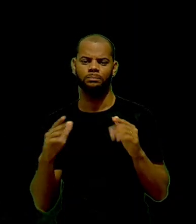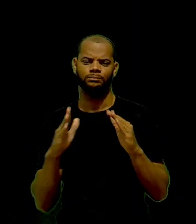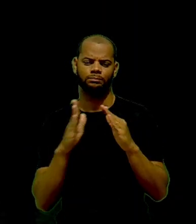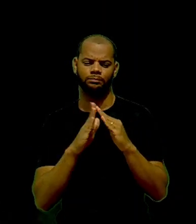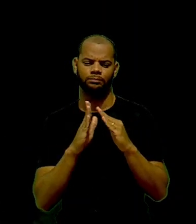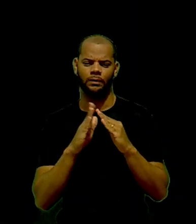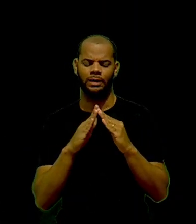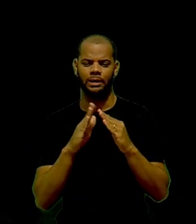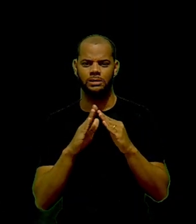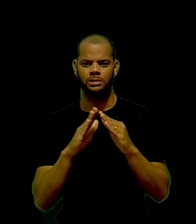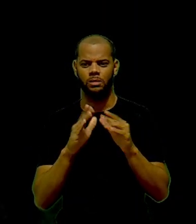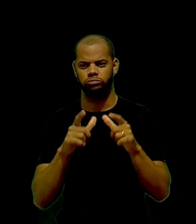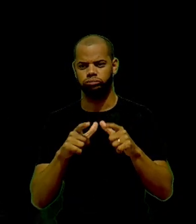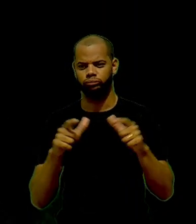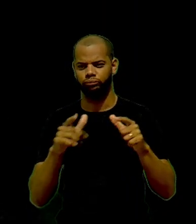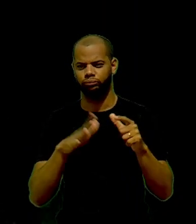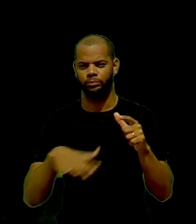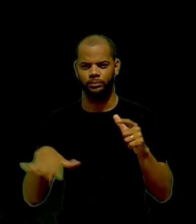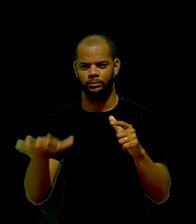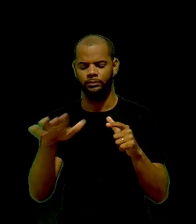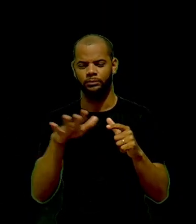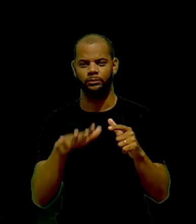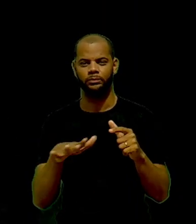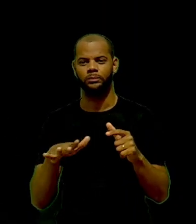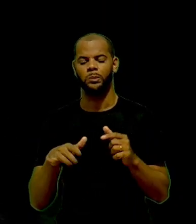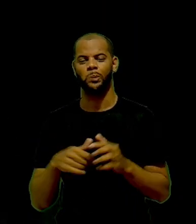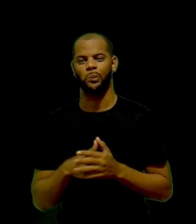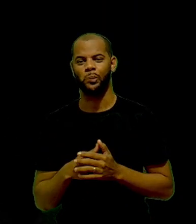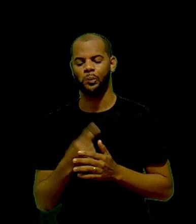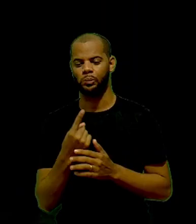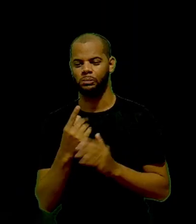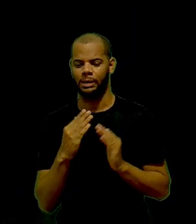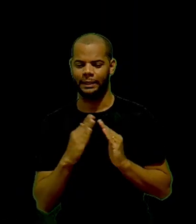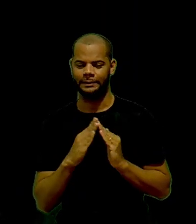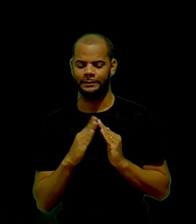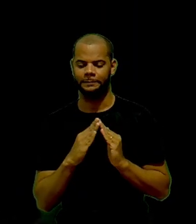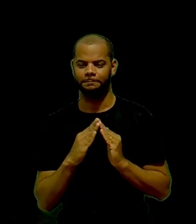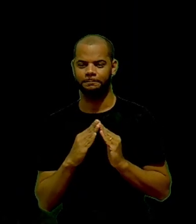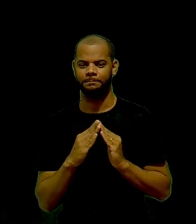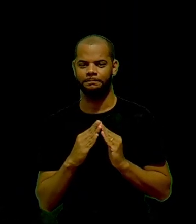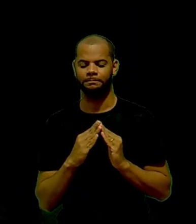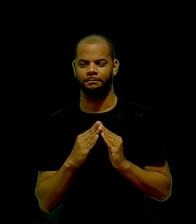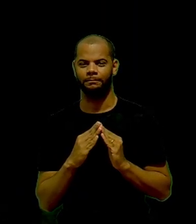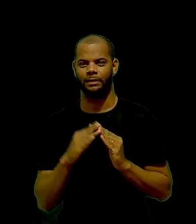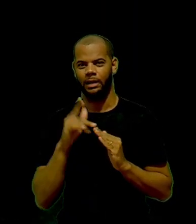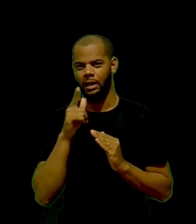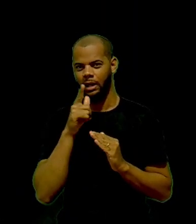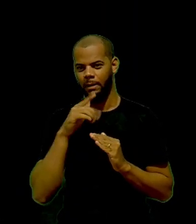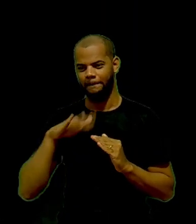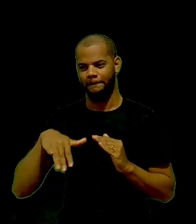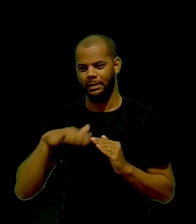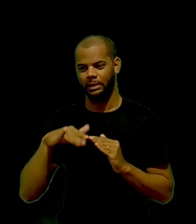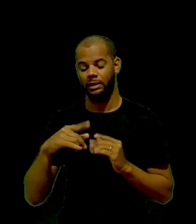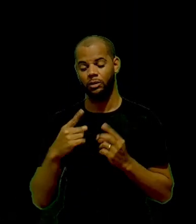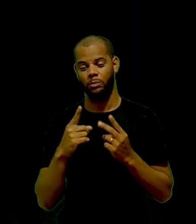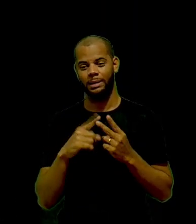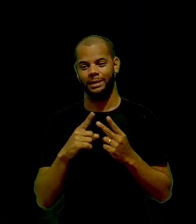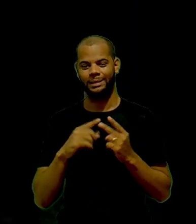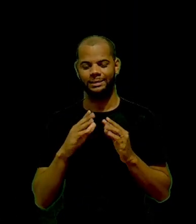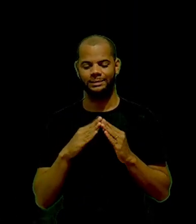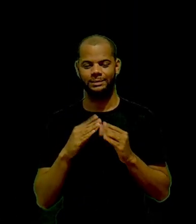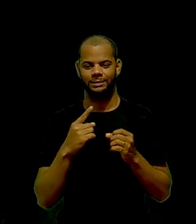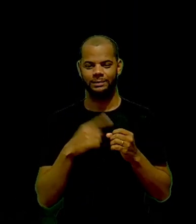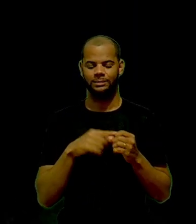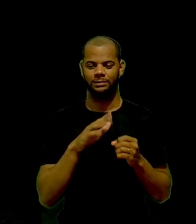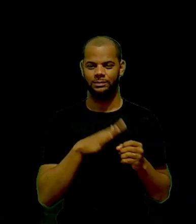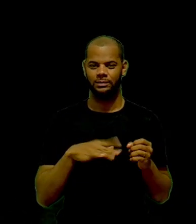para um autoconsumo remoto, onde uma casa, se eu tiver uma casa na praia e uma casa na cidade, eu posso gerar na